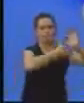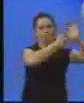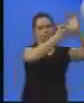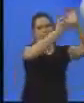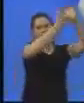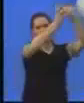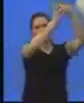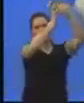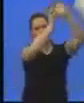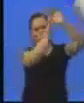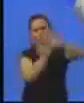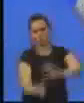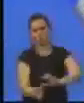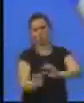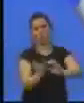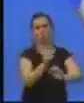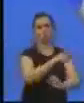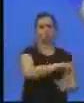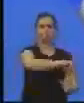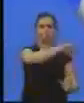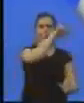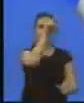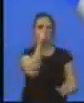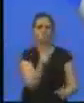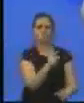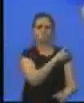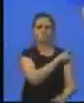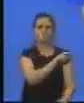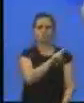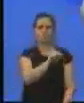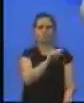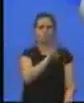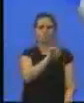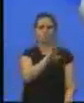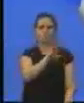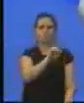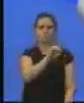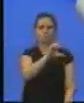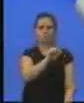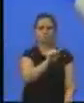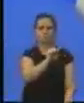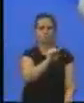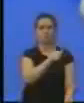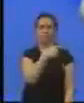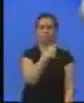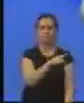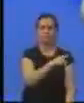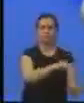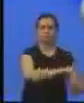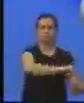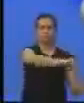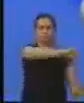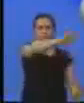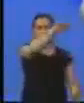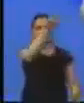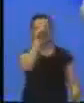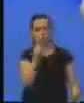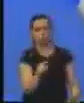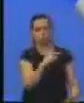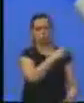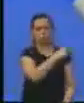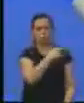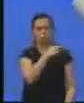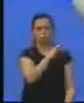ela cai. Então, ela fez uma parábola. E aí eu estou dizendo que esta trajetória é